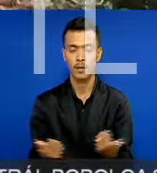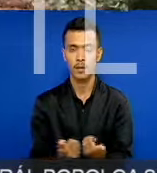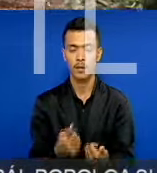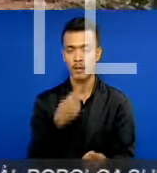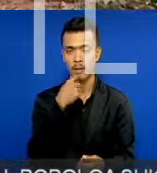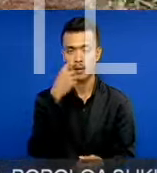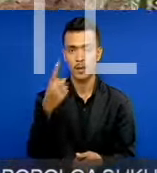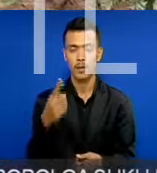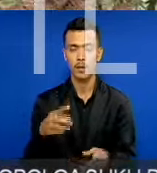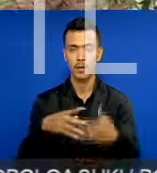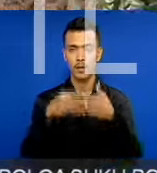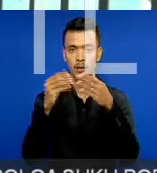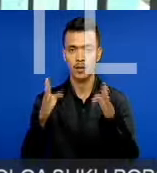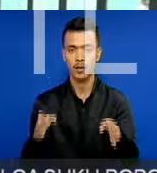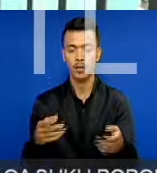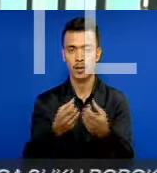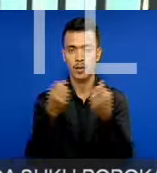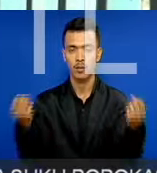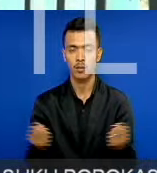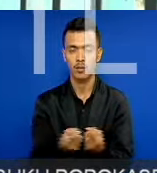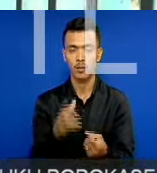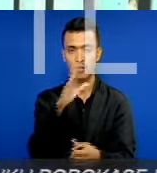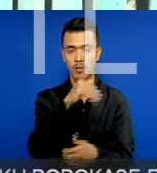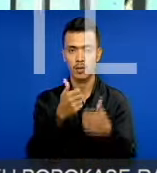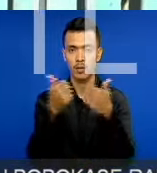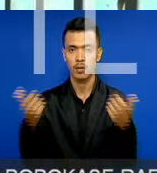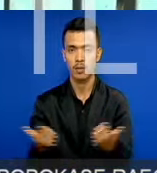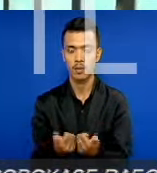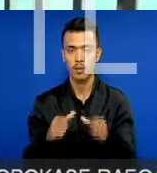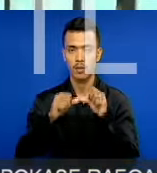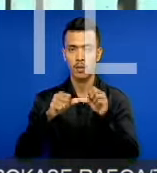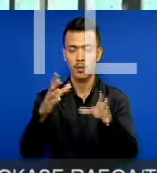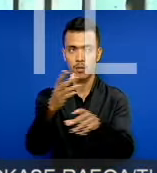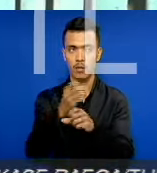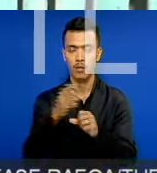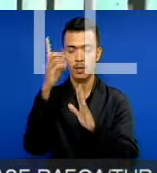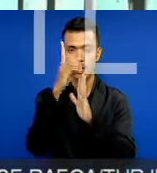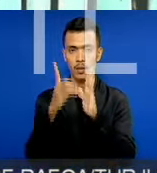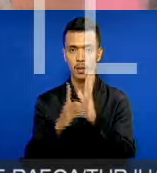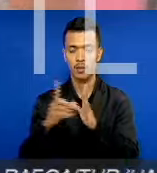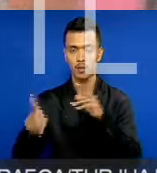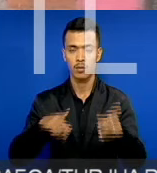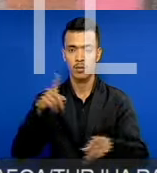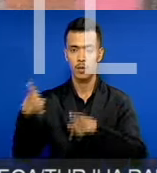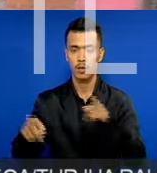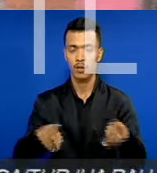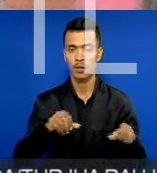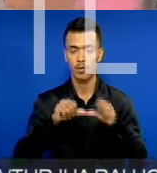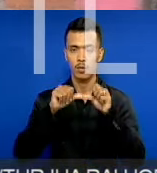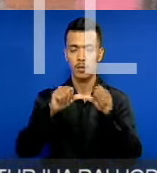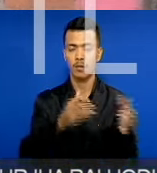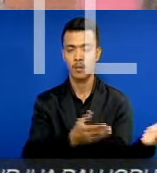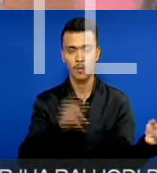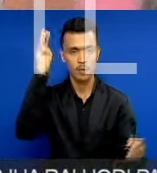sublina parte autoridade suku no aldaya continua foti dados komunidade seluk kodi continua ba ministeru